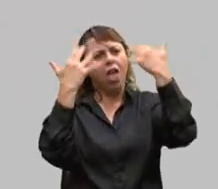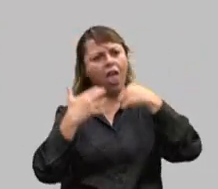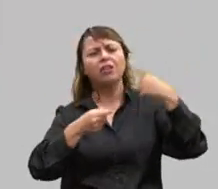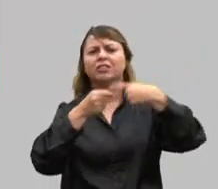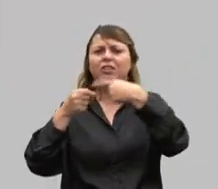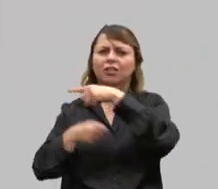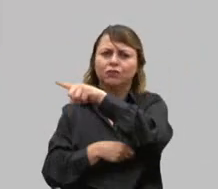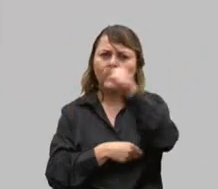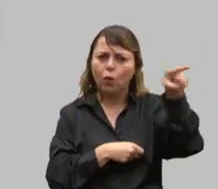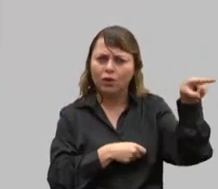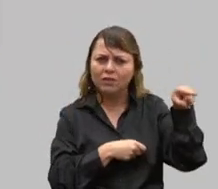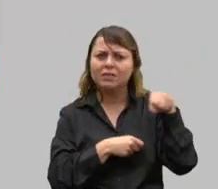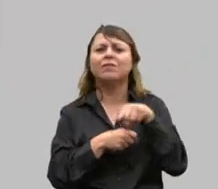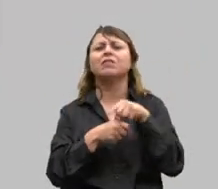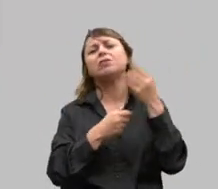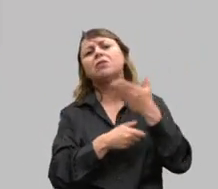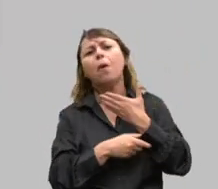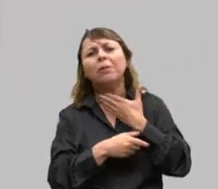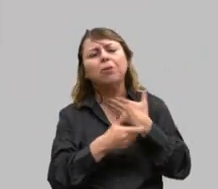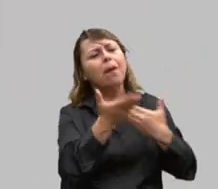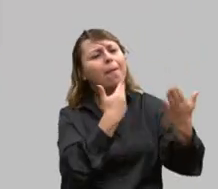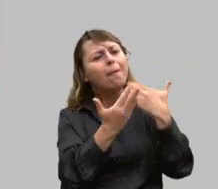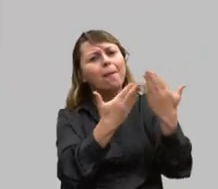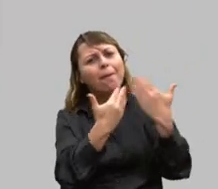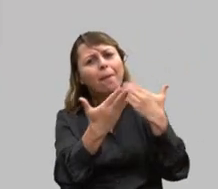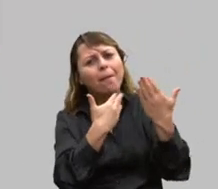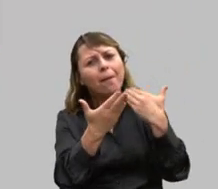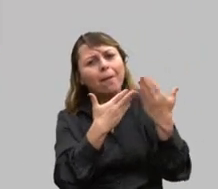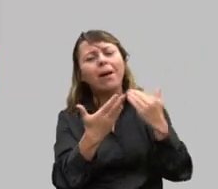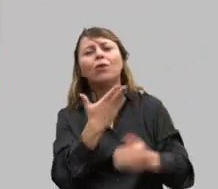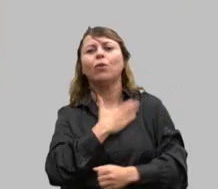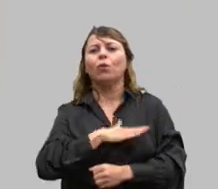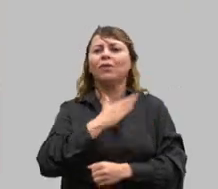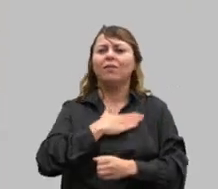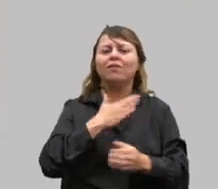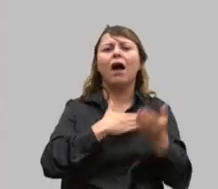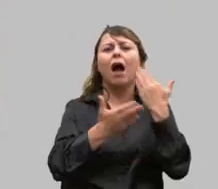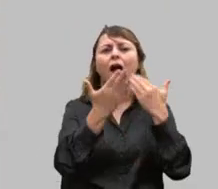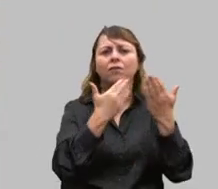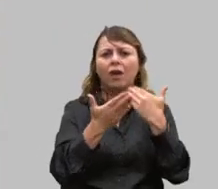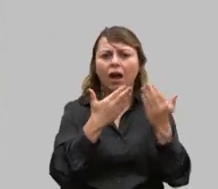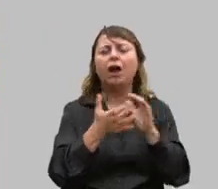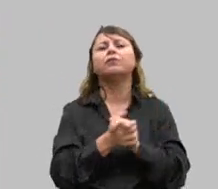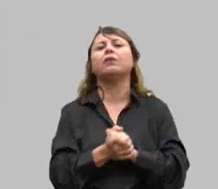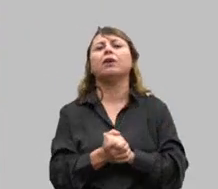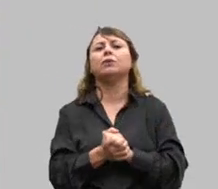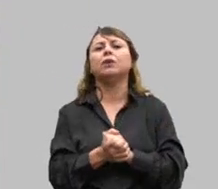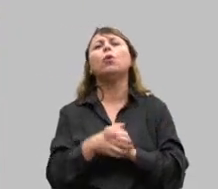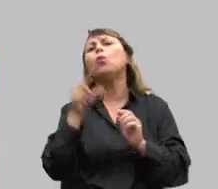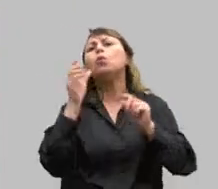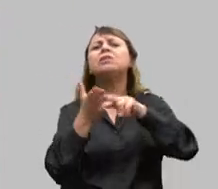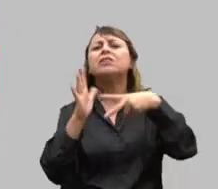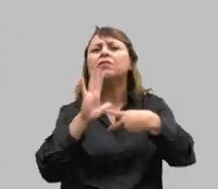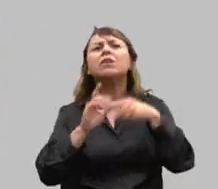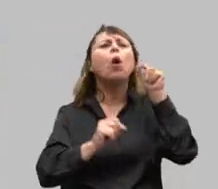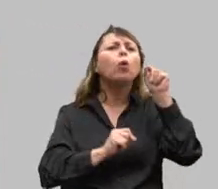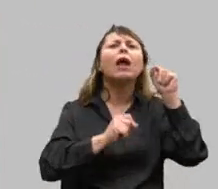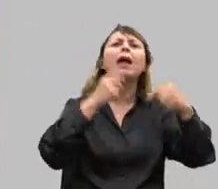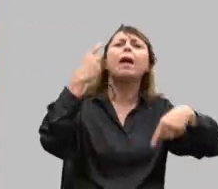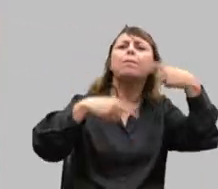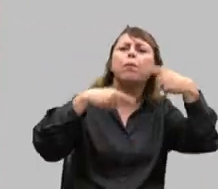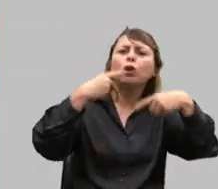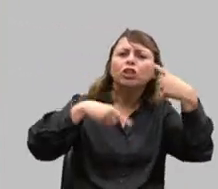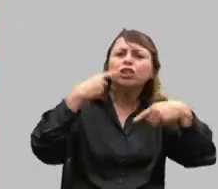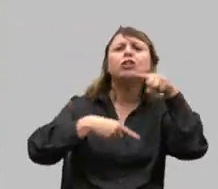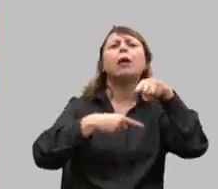Na hora que você estiver lá no bate-papo lá no intervalo das aulas fale um pouco do que é política para que mais jovens